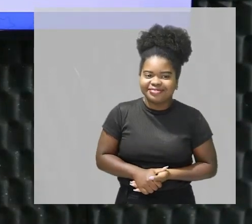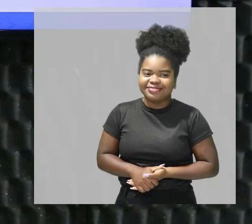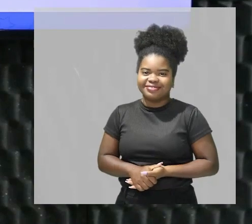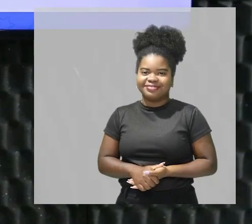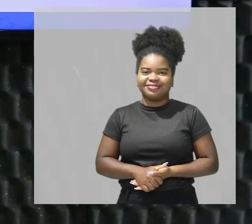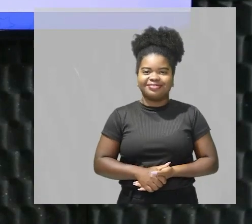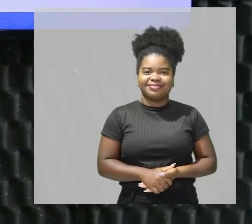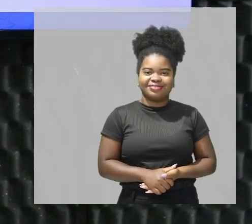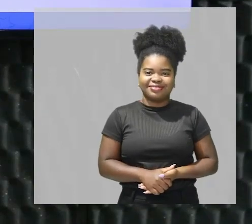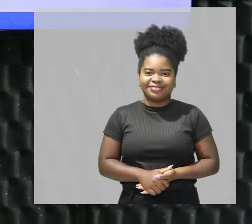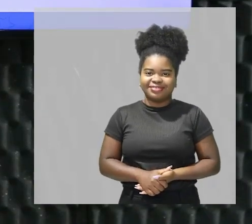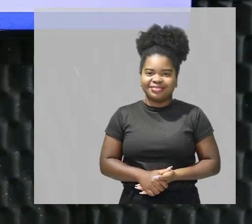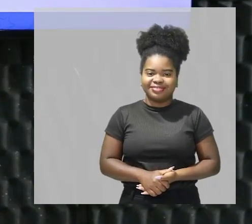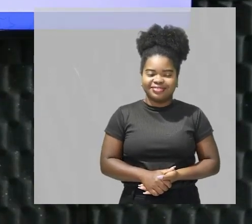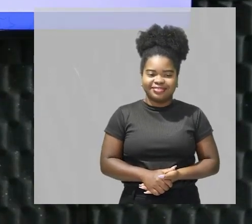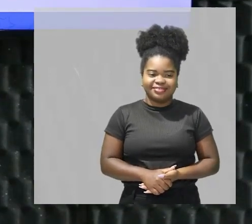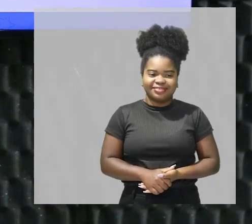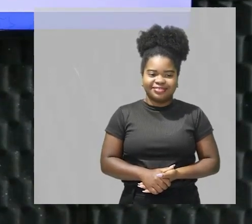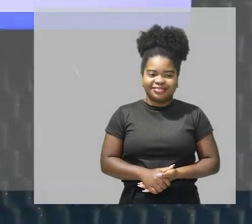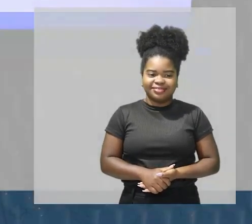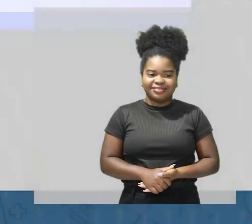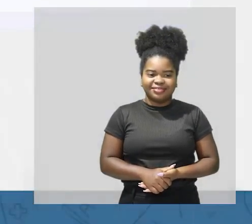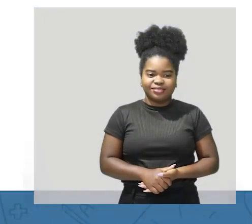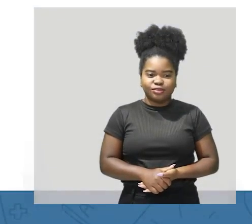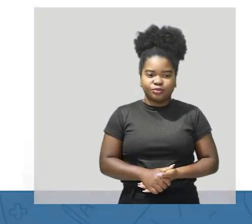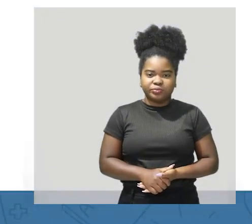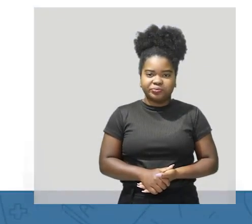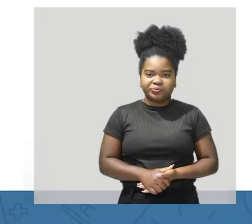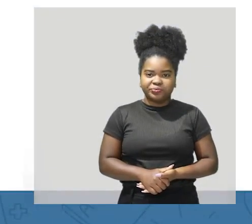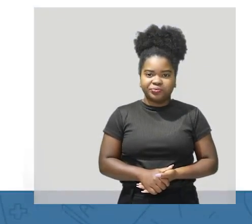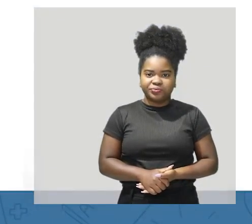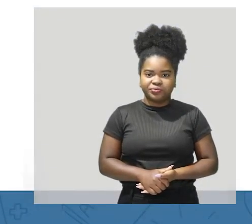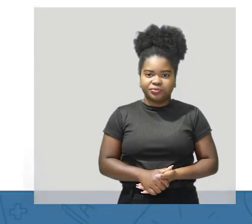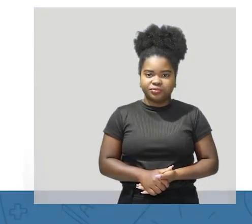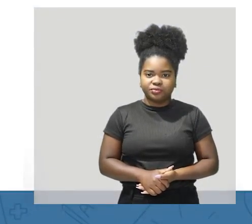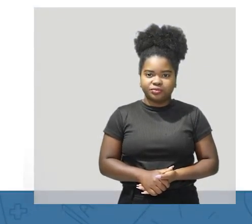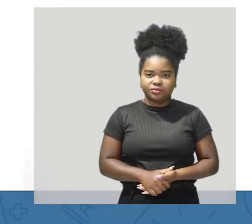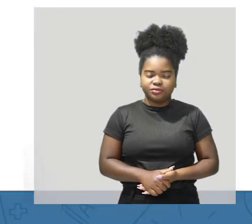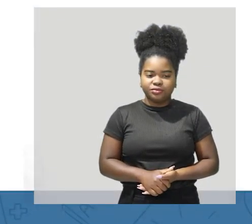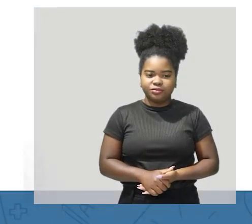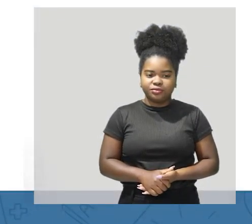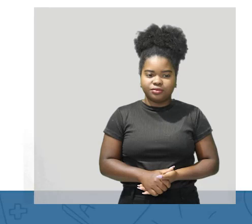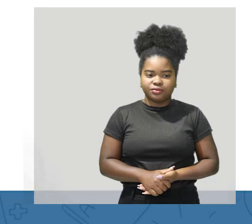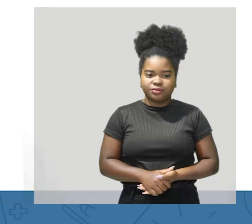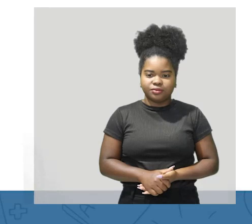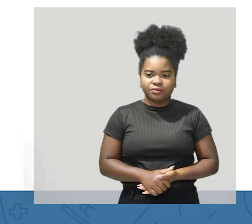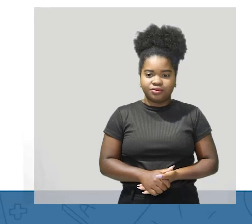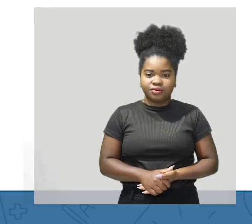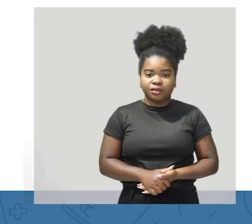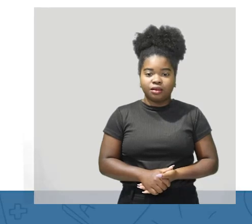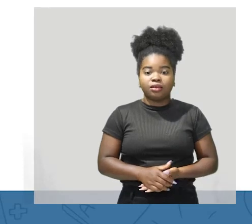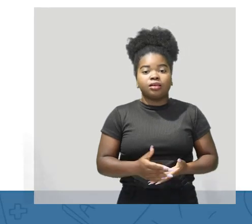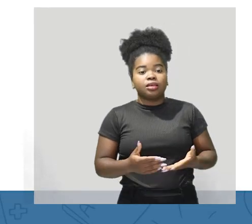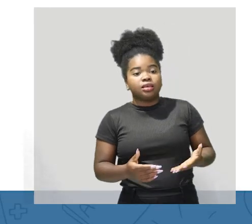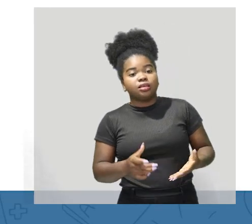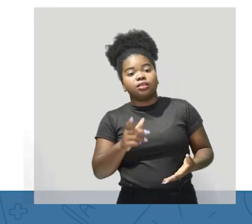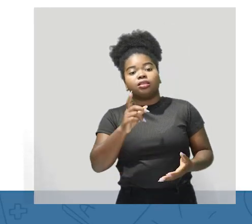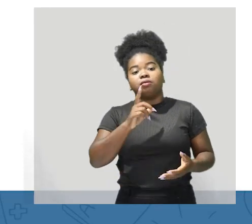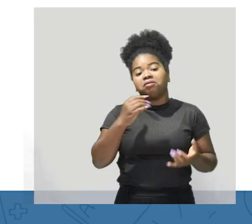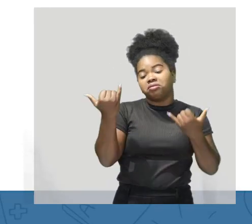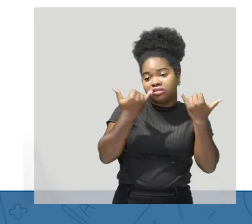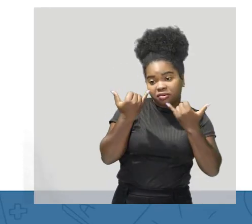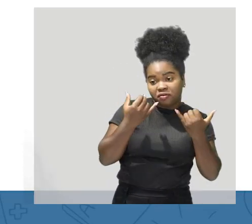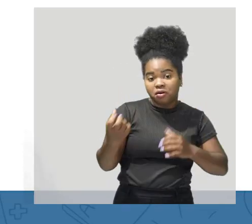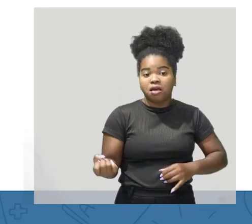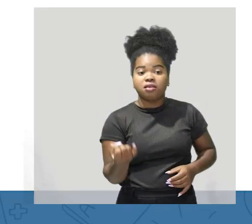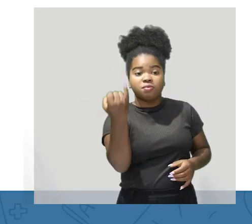do processo é realizada em função da polaridade parou? Então, essa informação